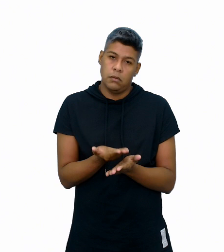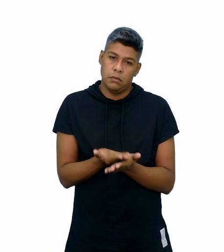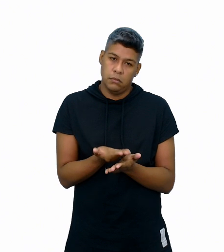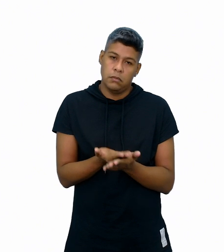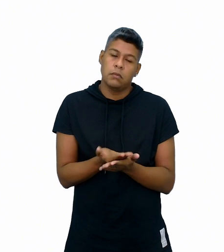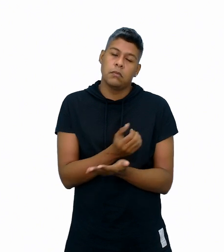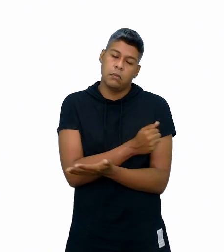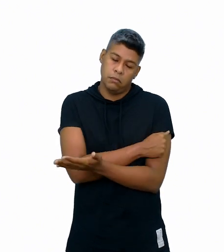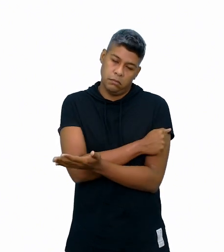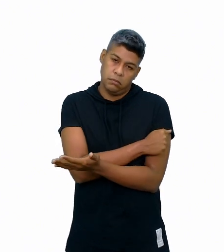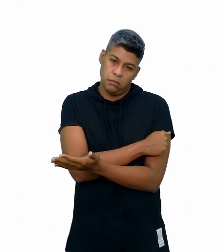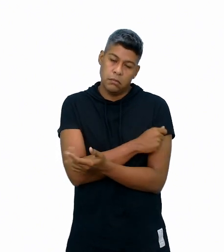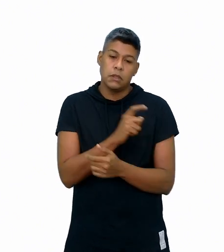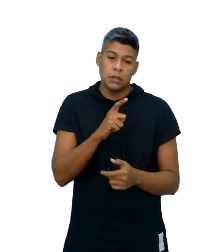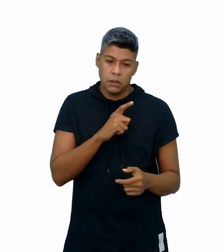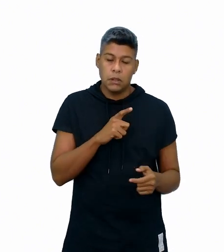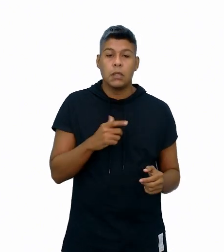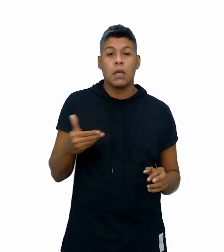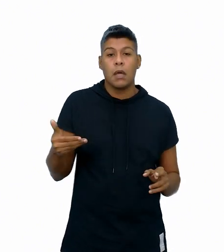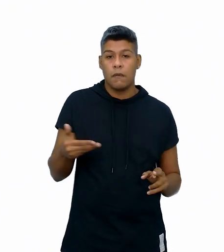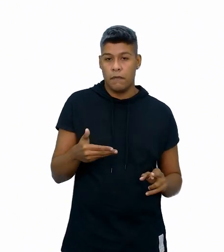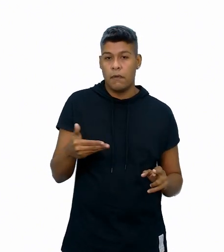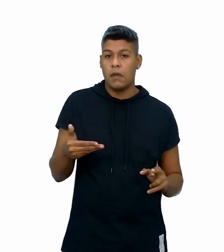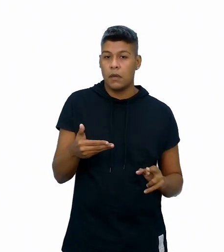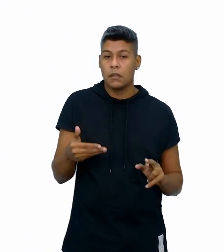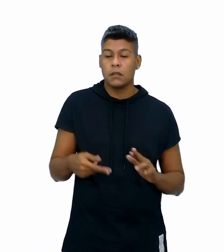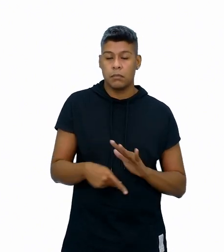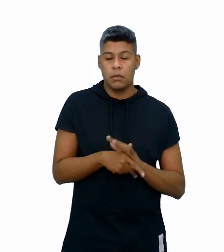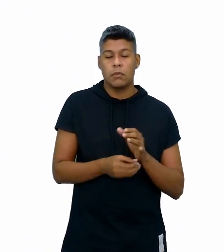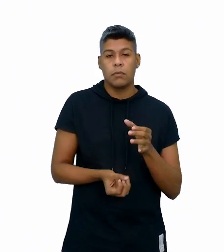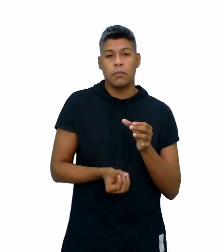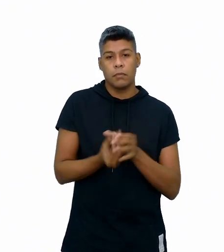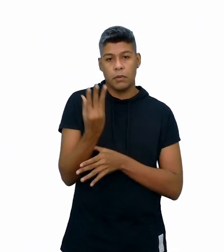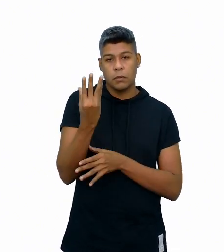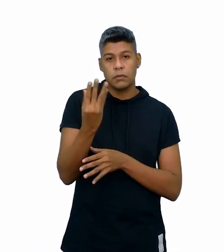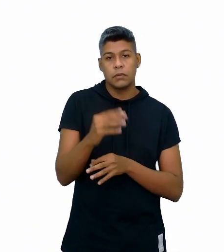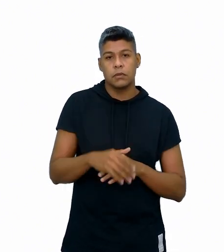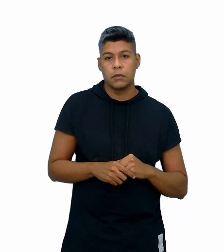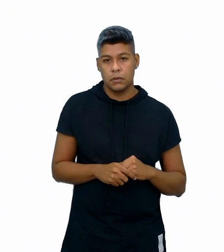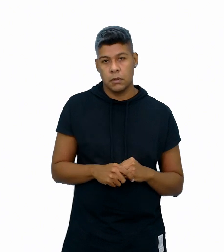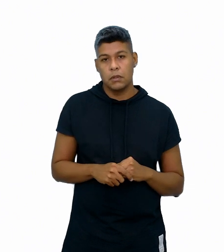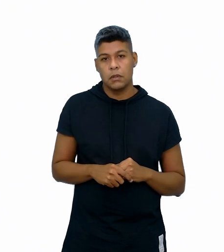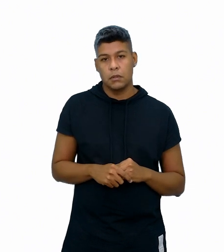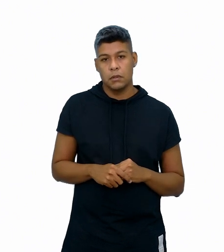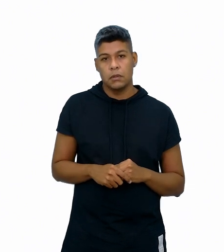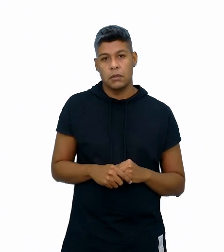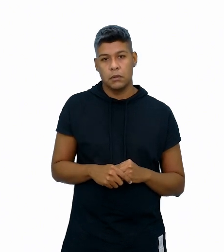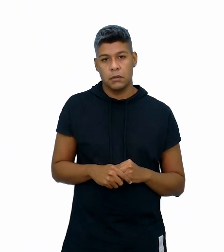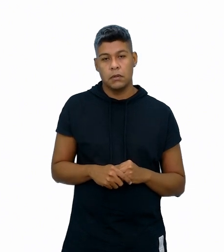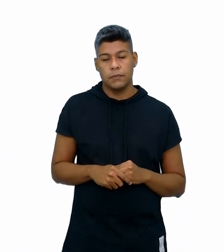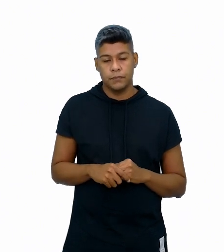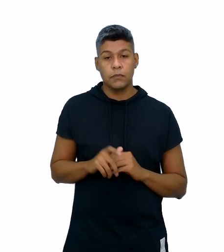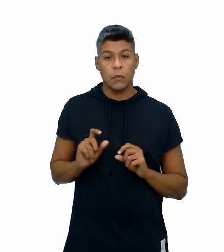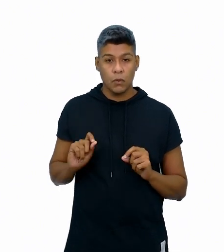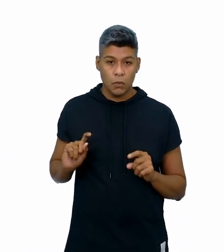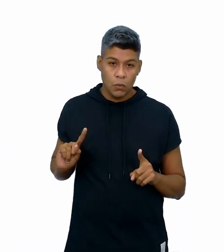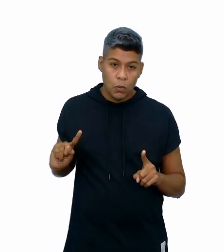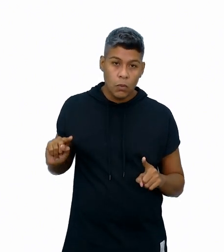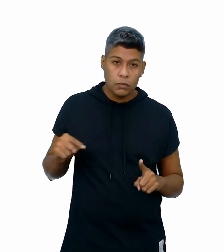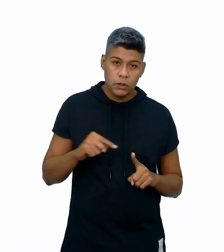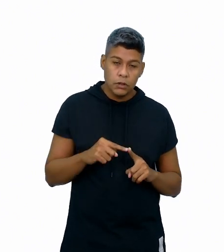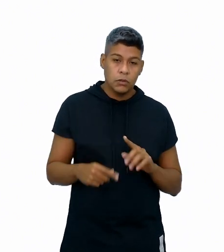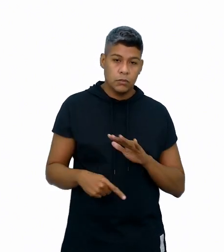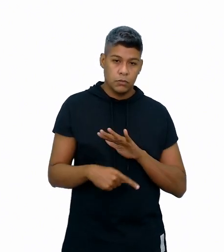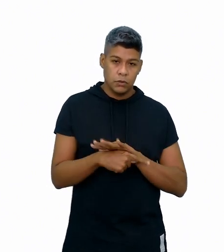tiveram mais referenciais para produzir para alcançar aí o